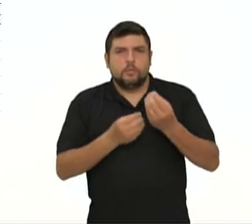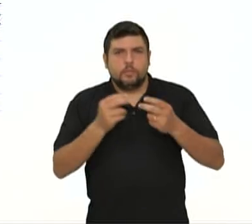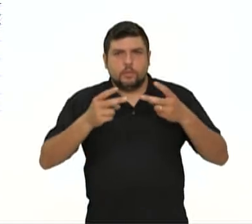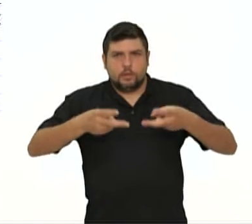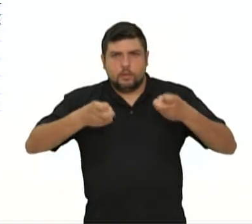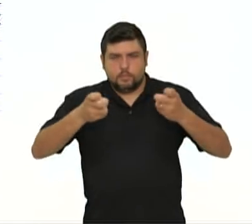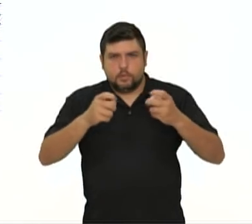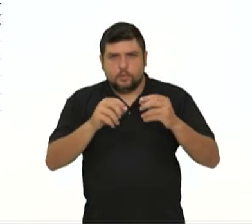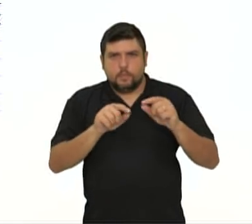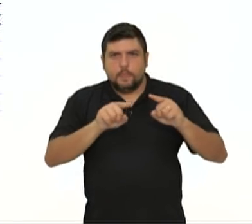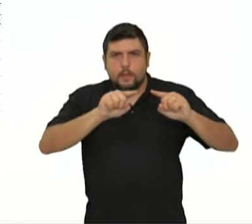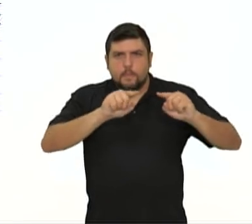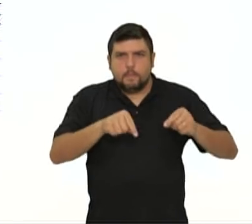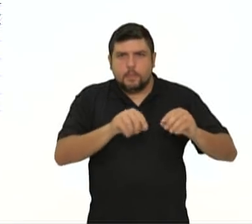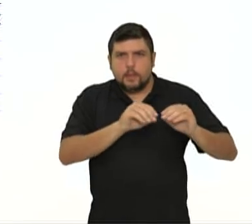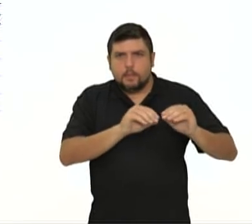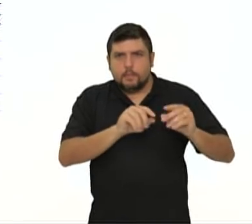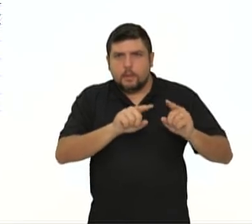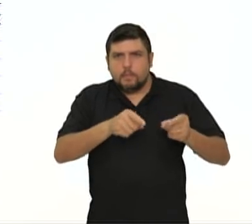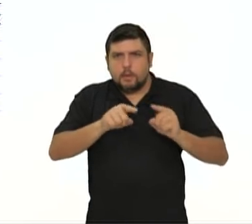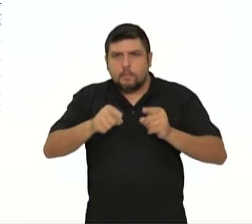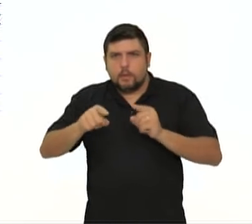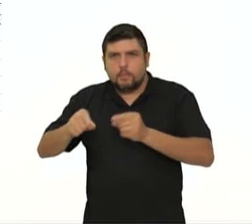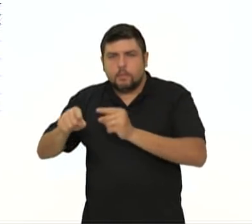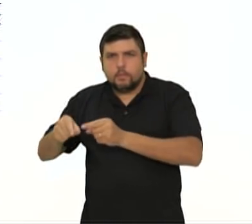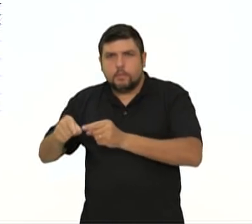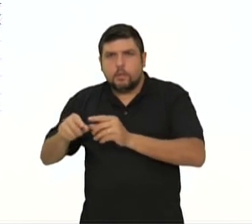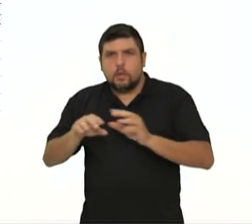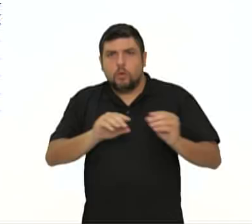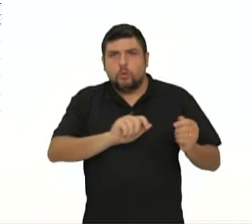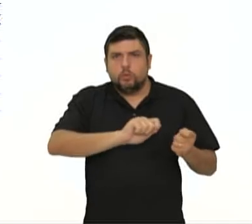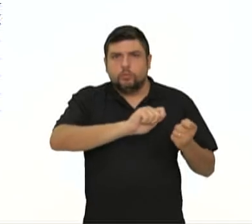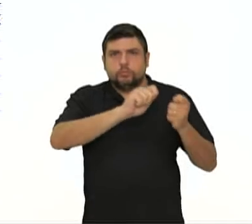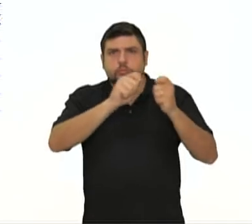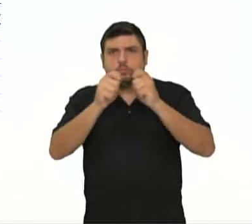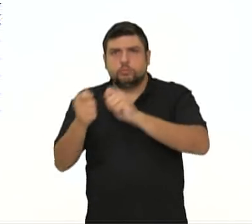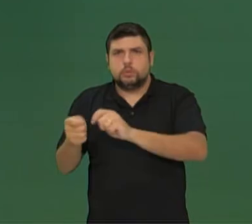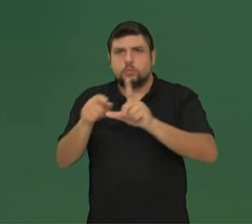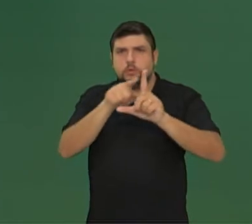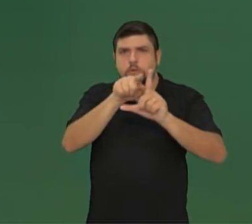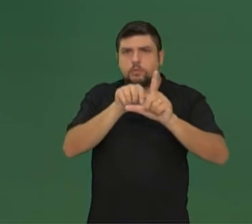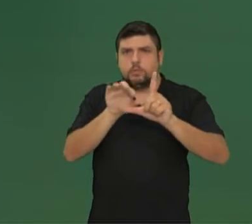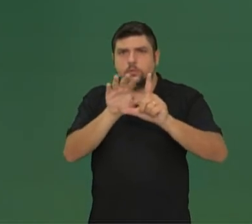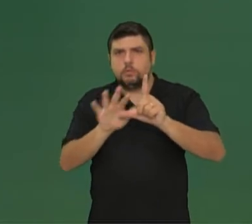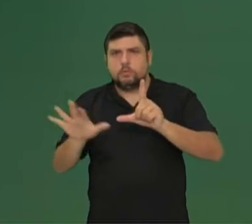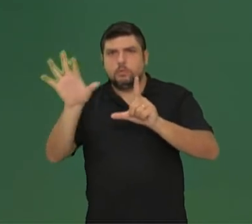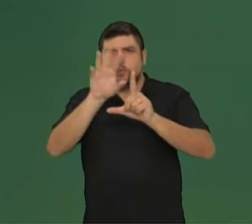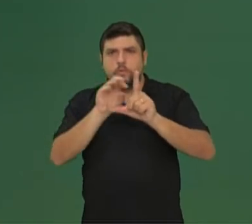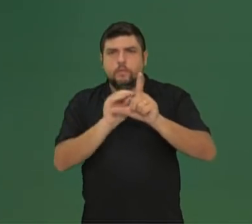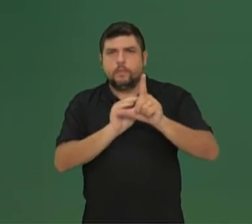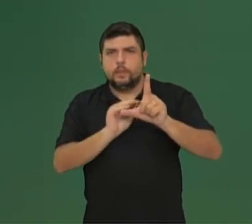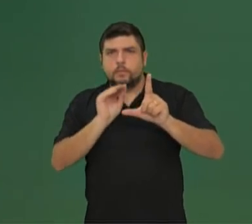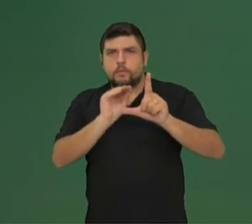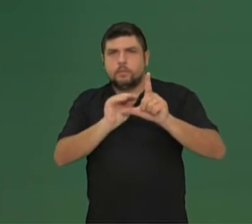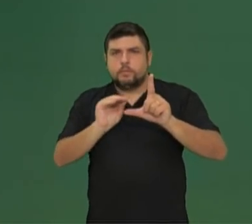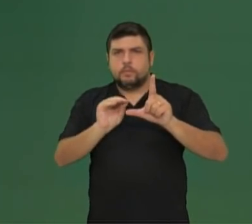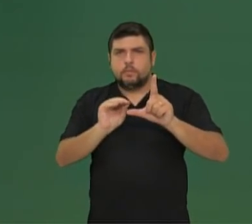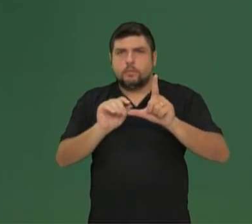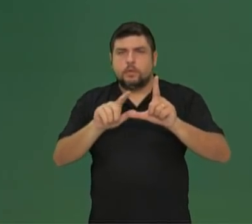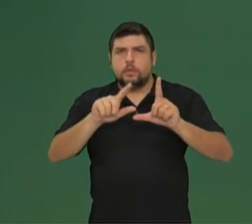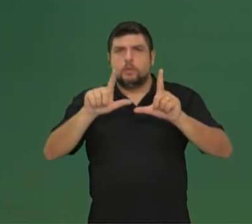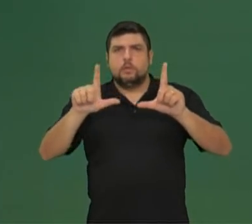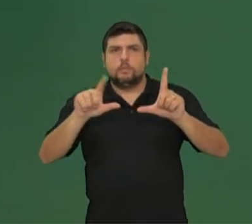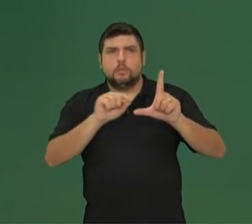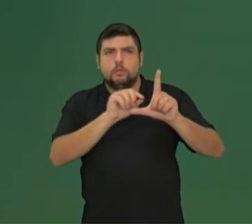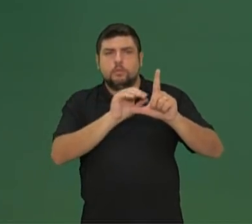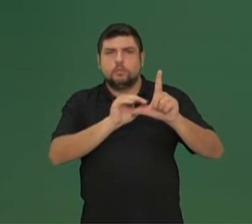realizar a junção dos meus pontos, eu tenho, né, um tanto da minha função, uma parte dela no primeiro quadrante e o restante